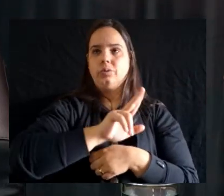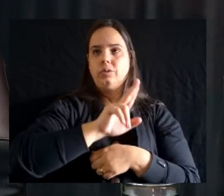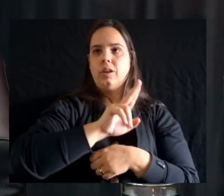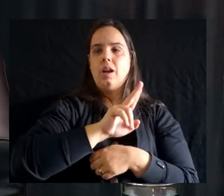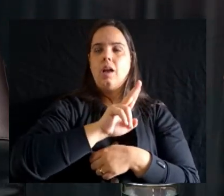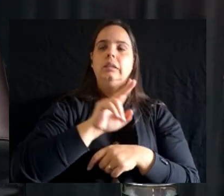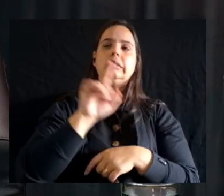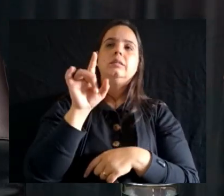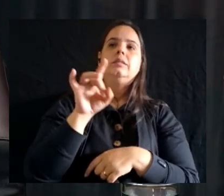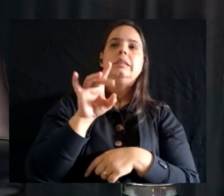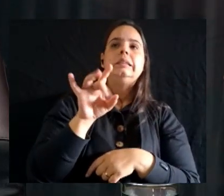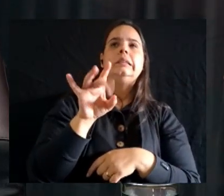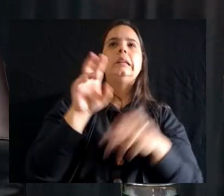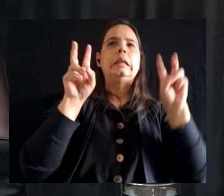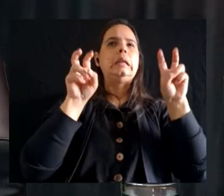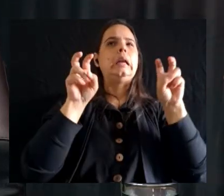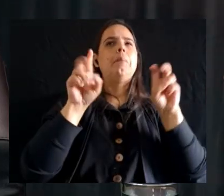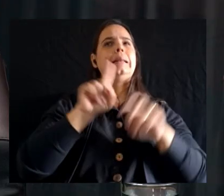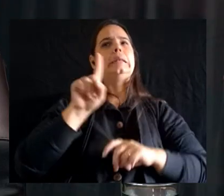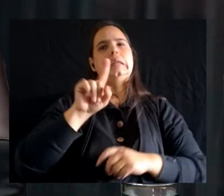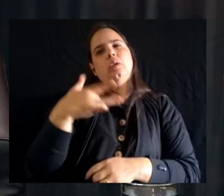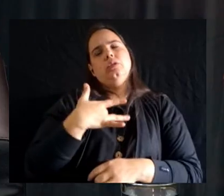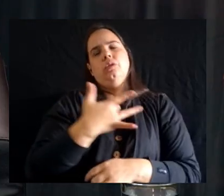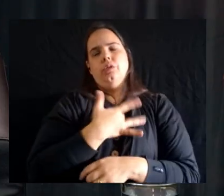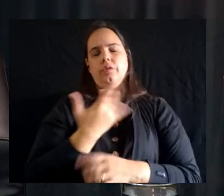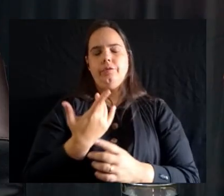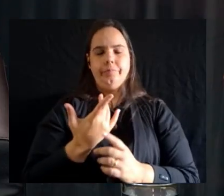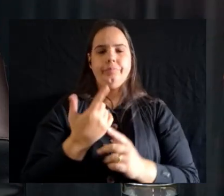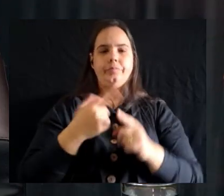nosso dispositivo, a ferramenta,